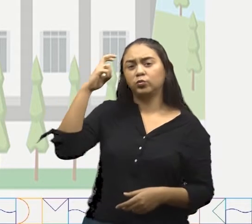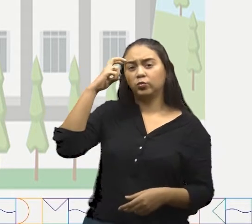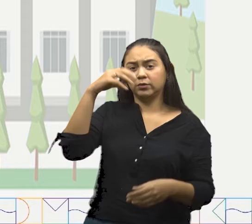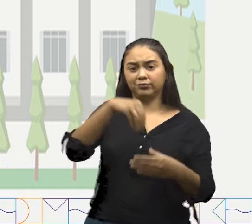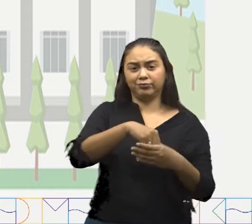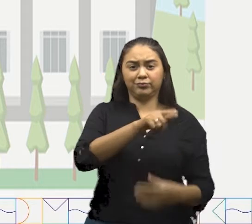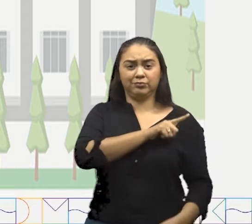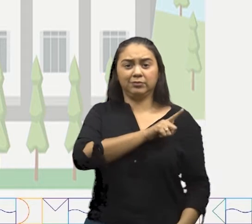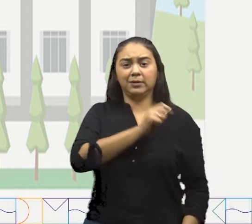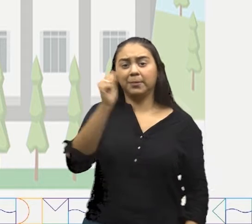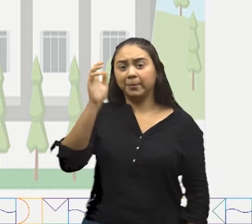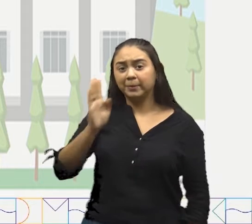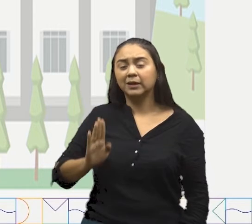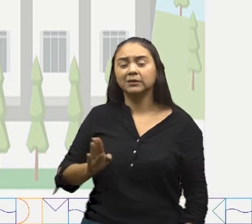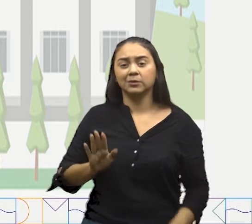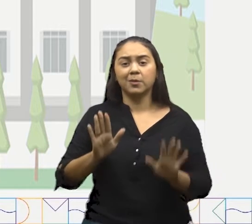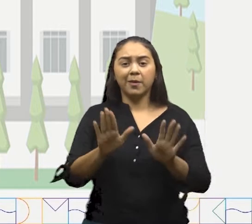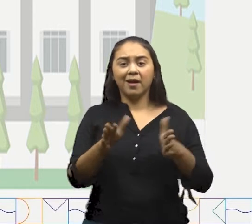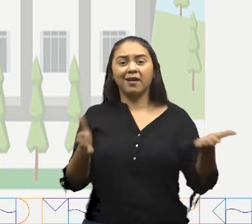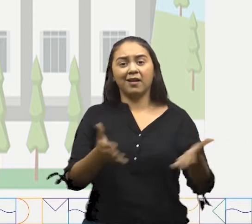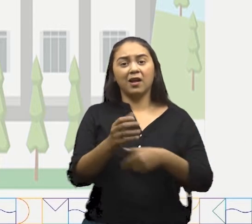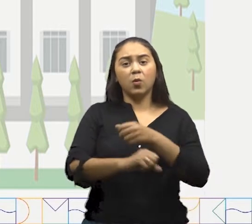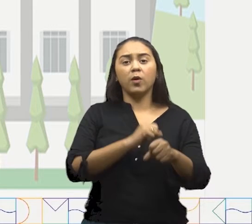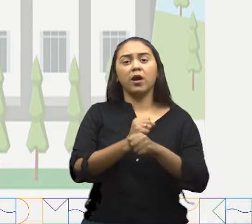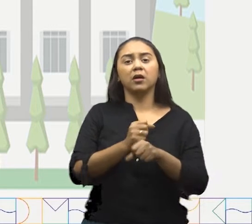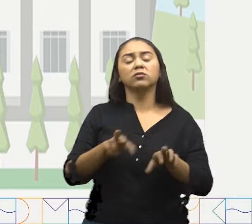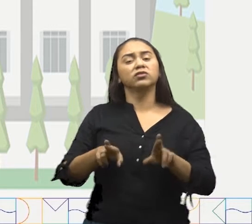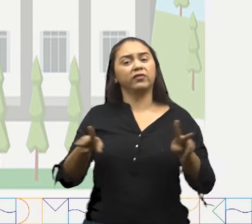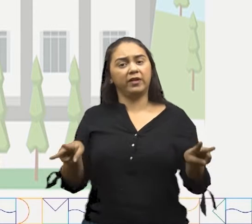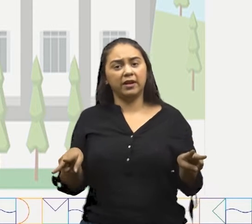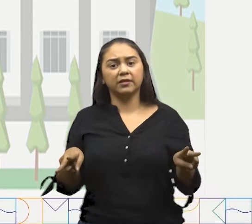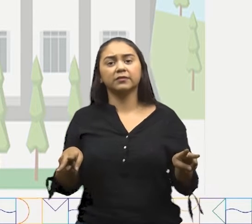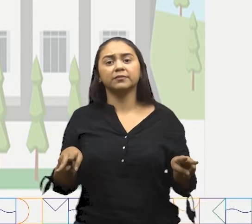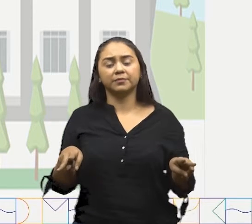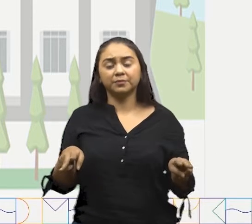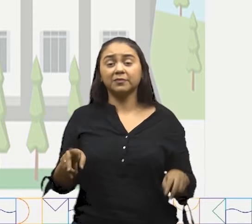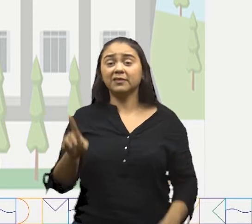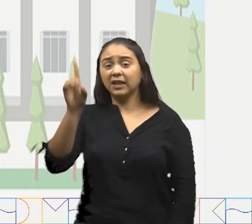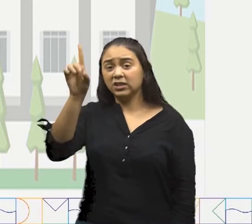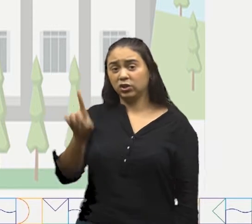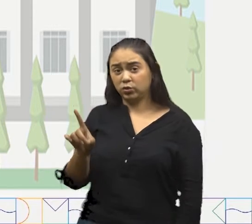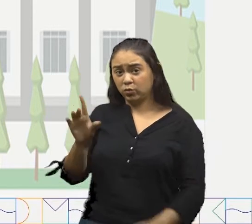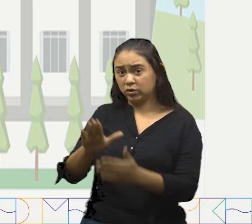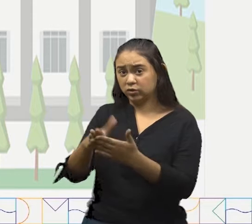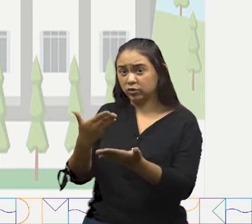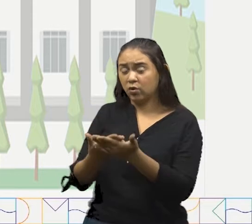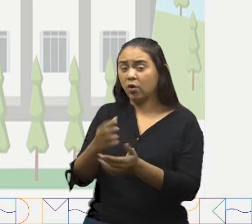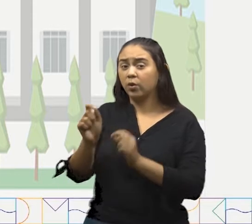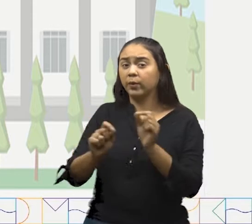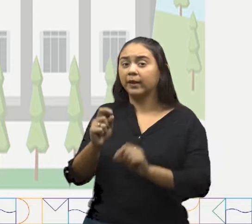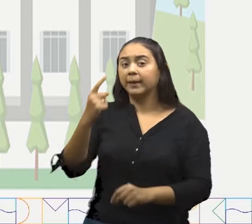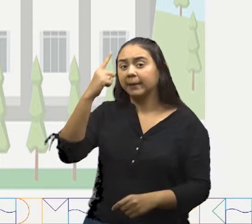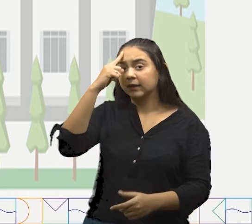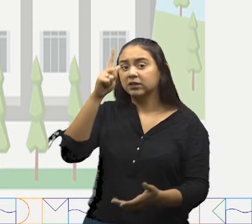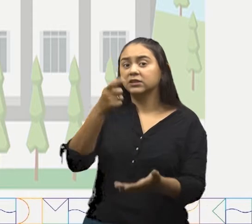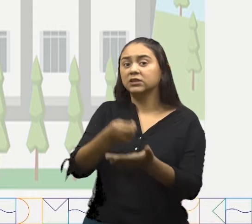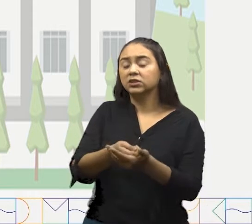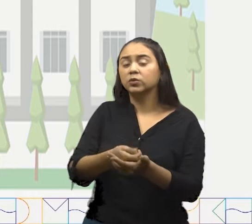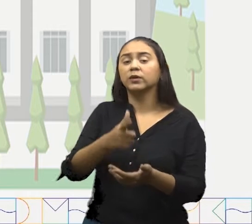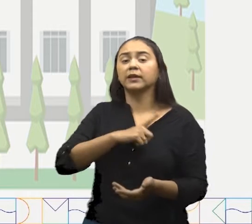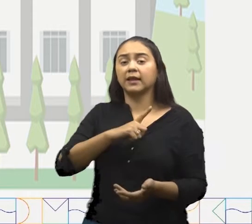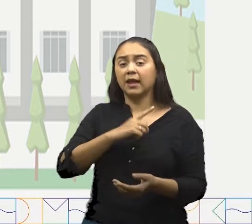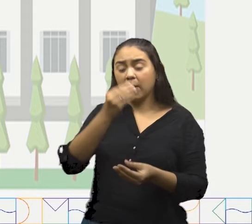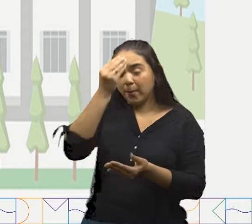Brasil. Porém, esse ano foi um pouco diferente. A diretora da escola decidiu que haveria homenagem